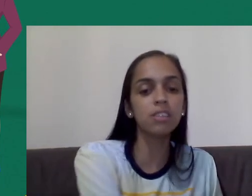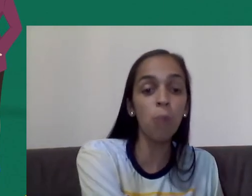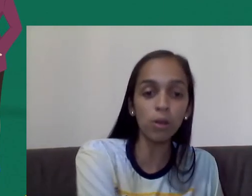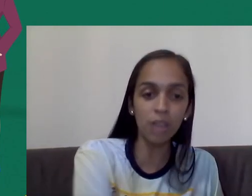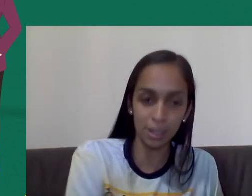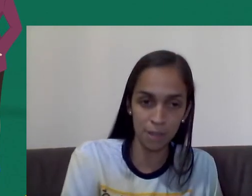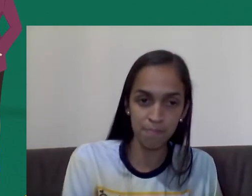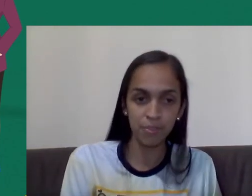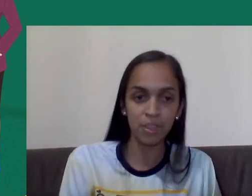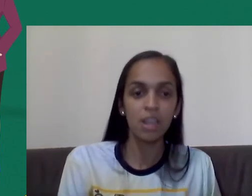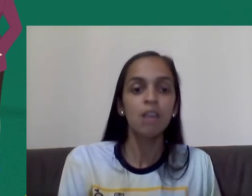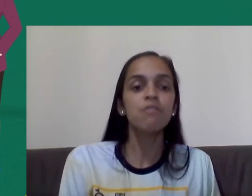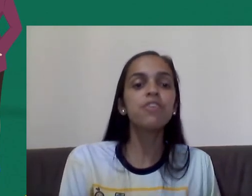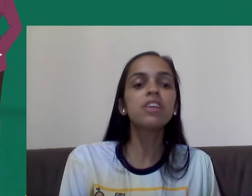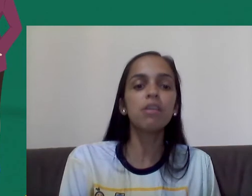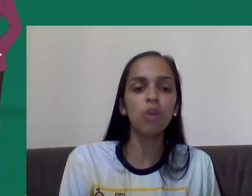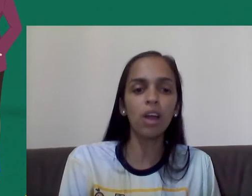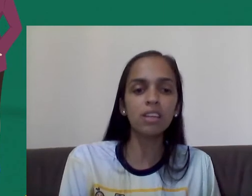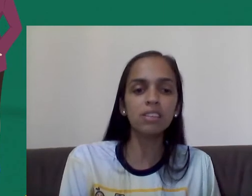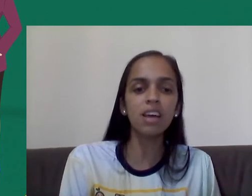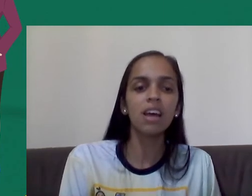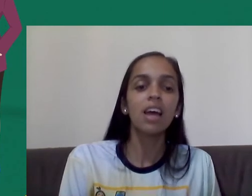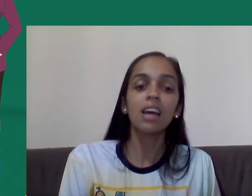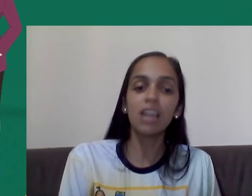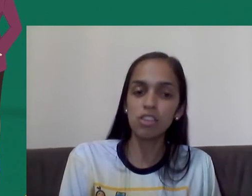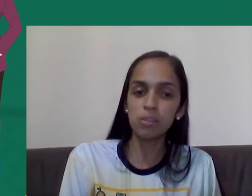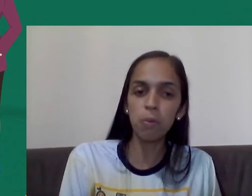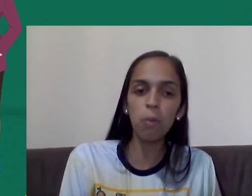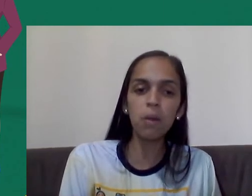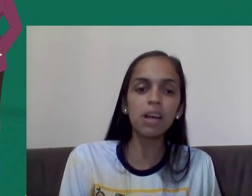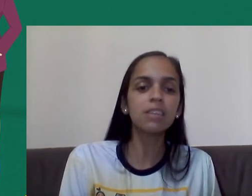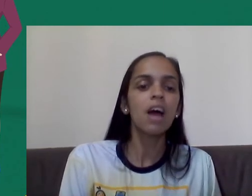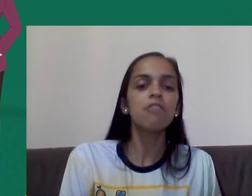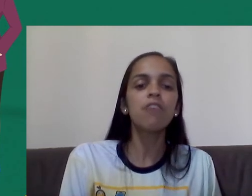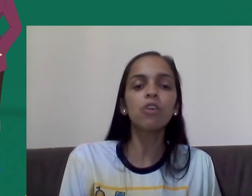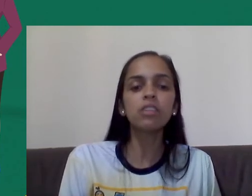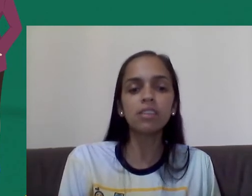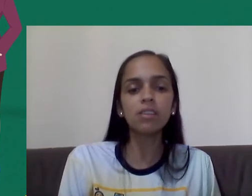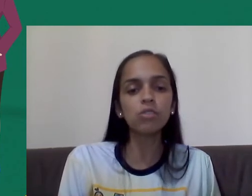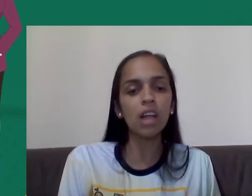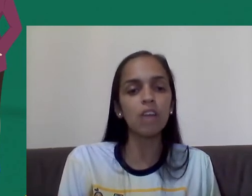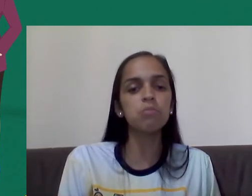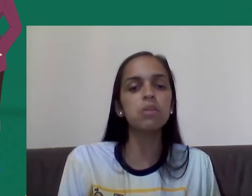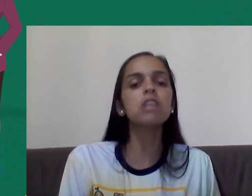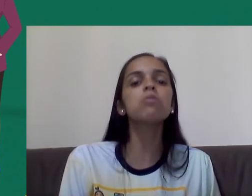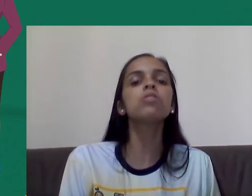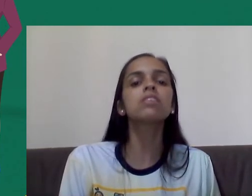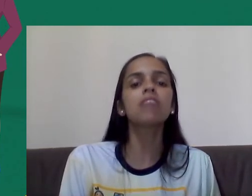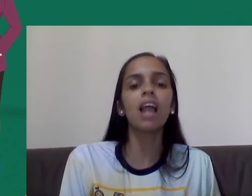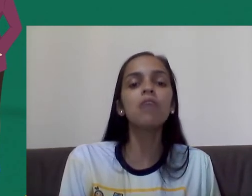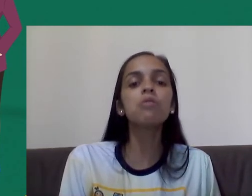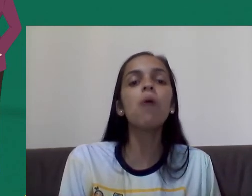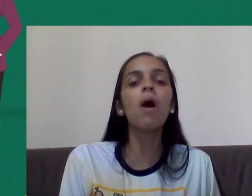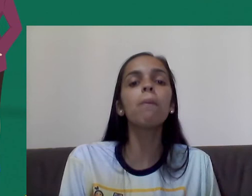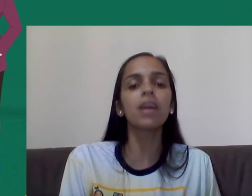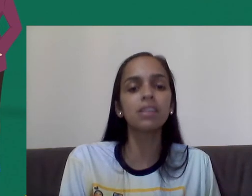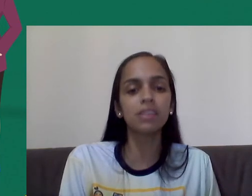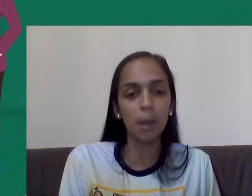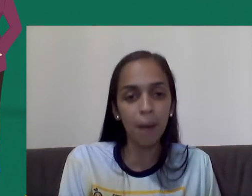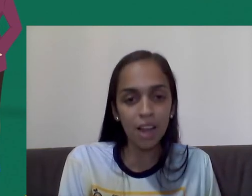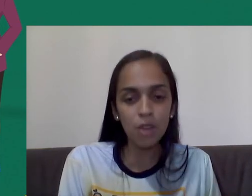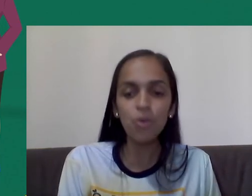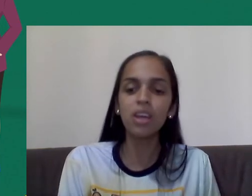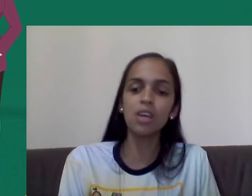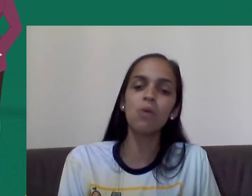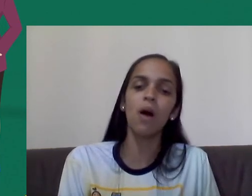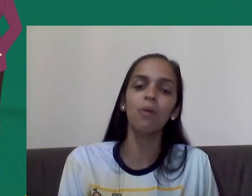diz igualdade. Fim da violência, creches públicas, valorização do salário mínimo, salário igual para